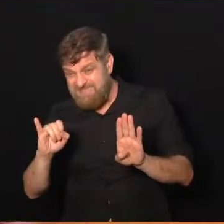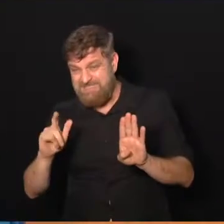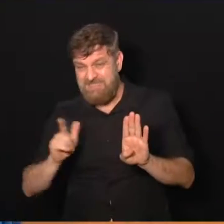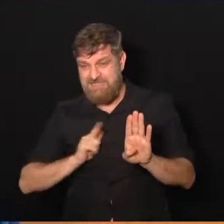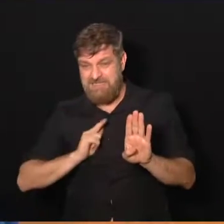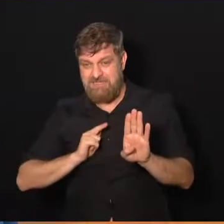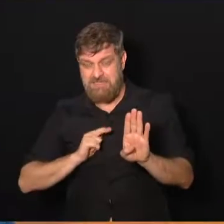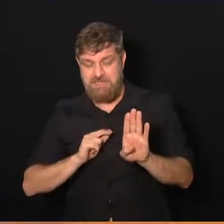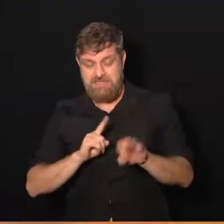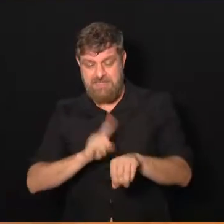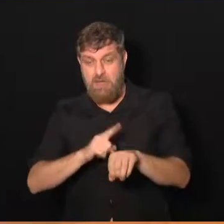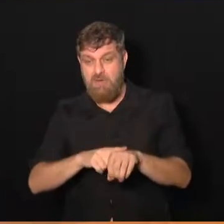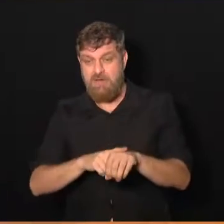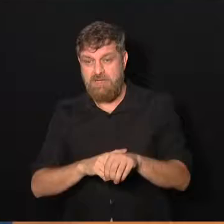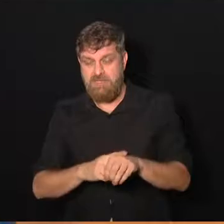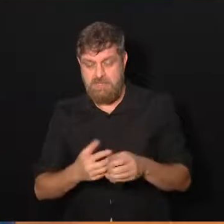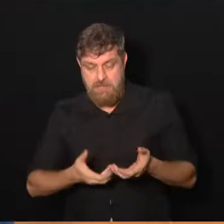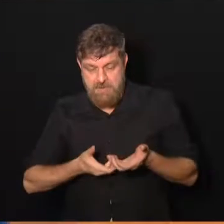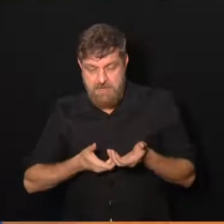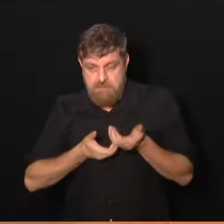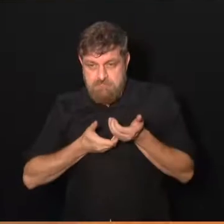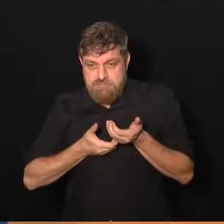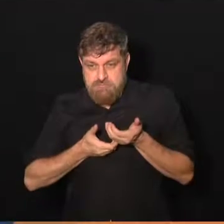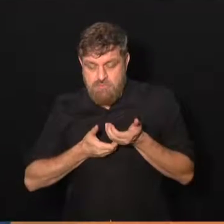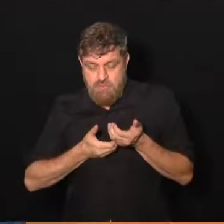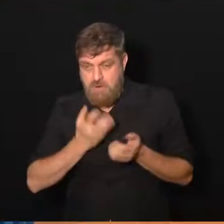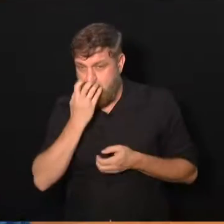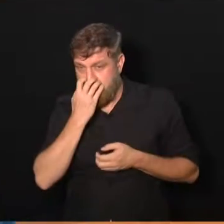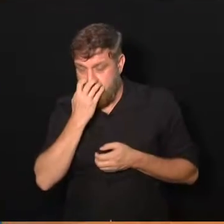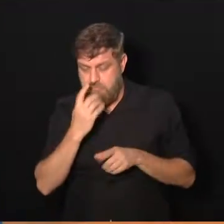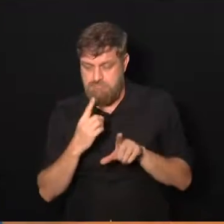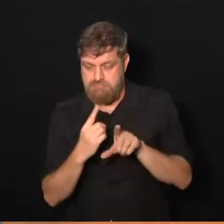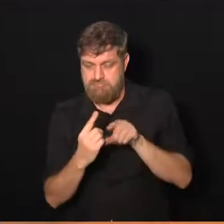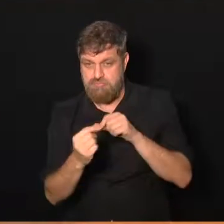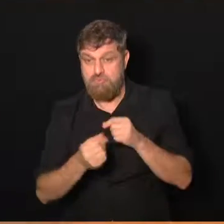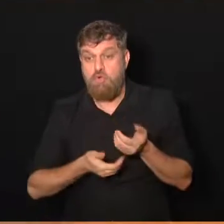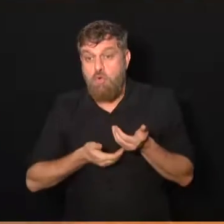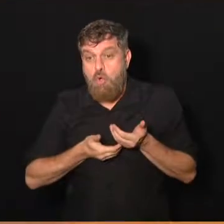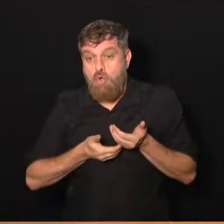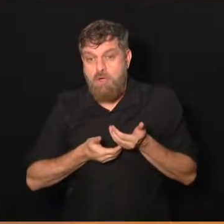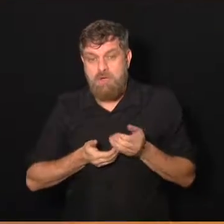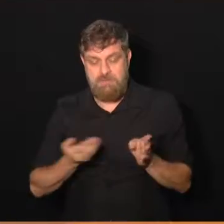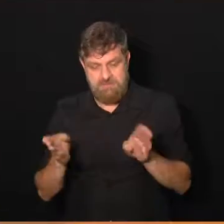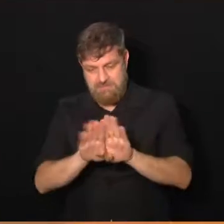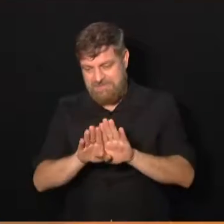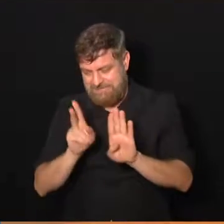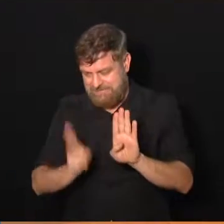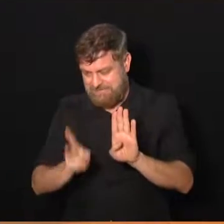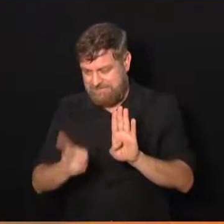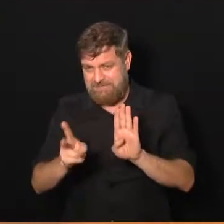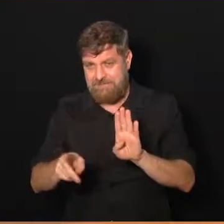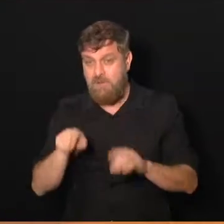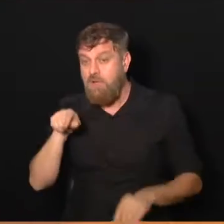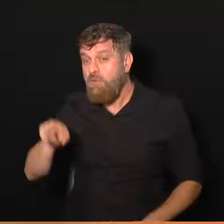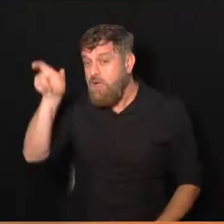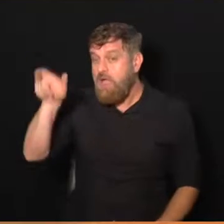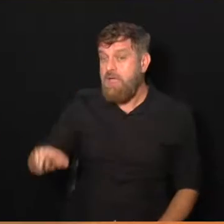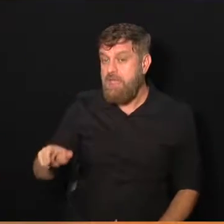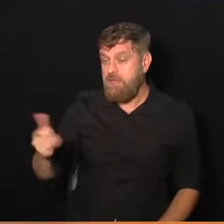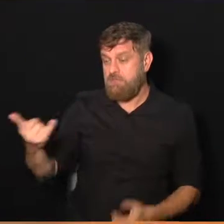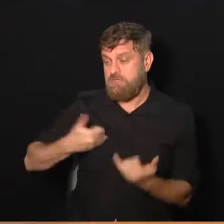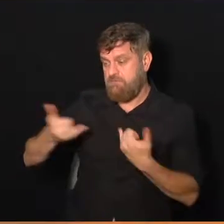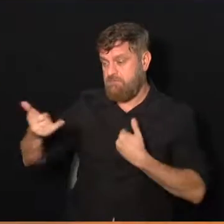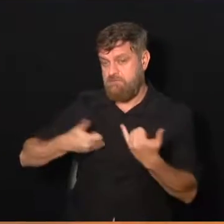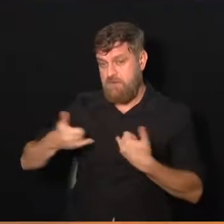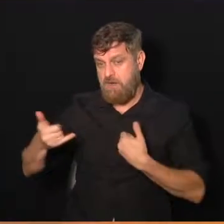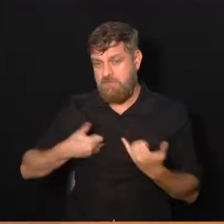para sair, né? Ou ela tem que estar permanentemente fechada, ou, enfim, o que ele que vive isso poderia nos dizer, né?